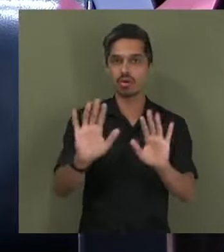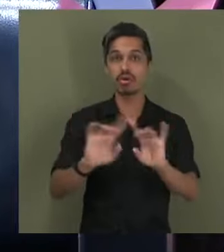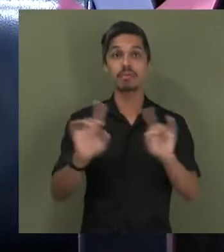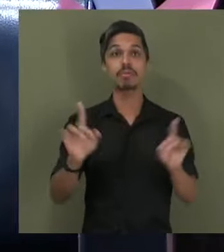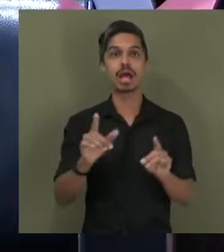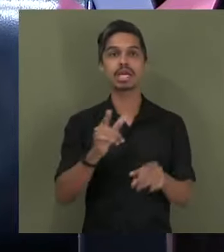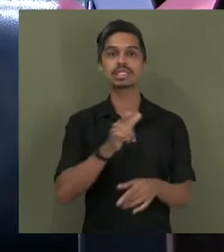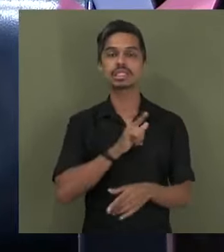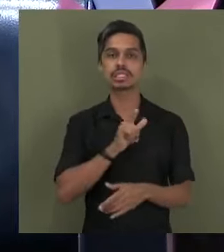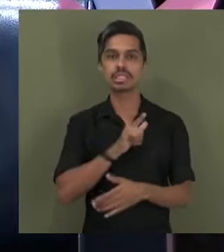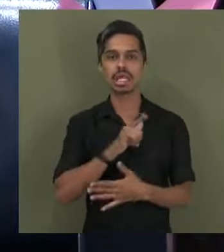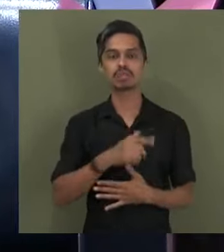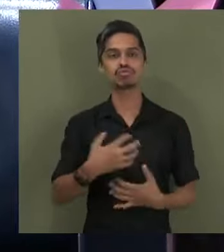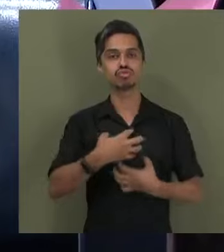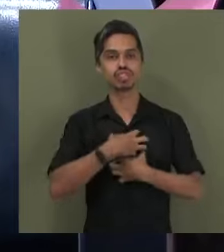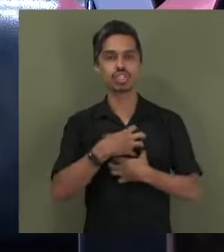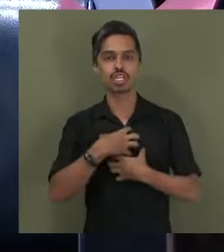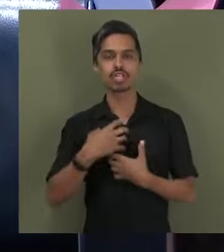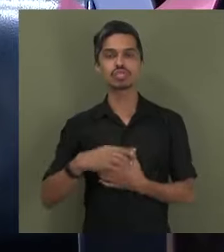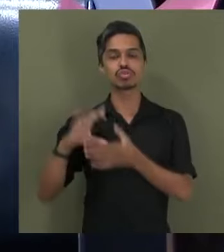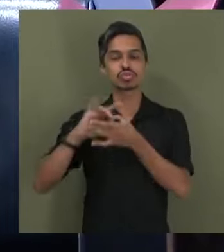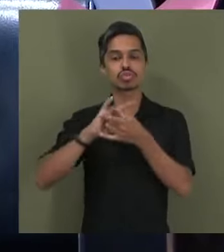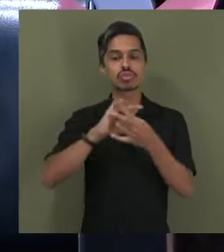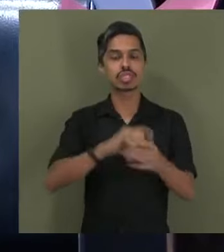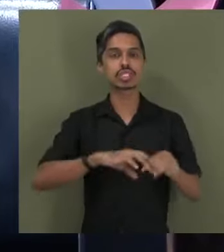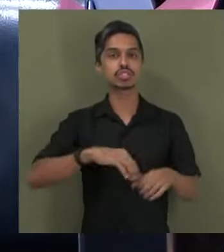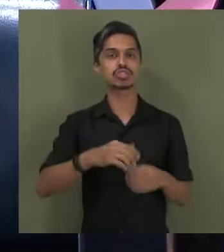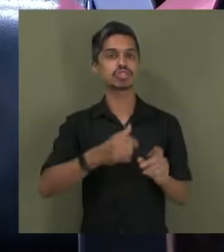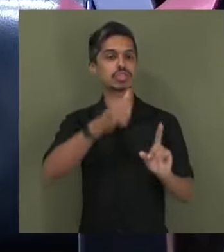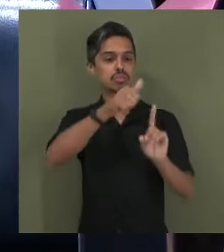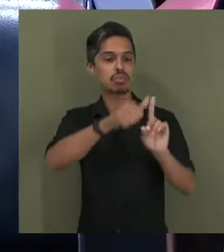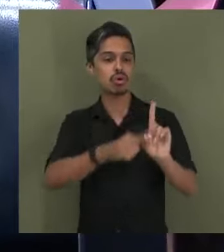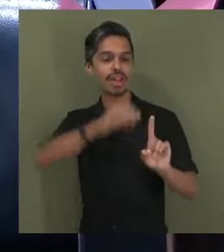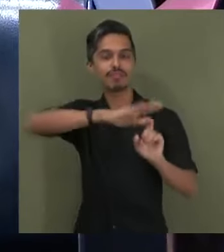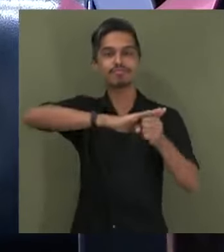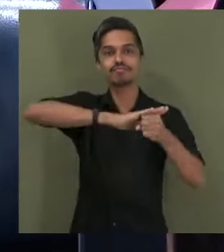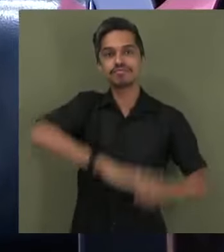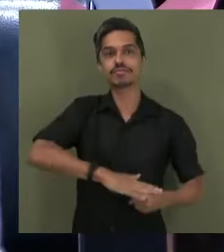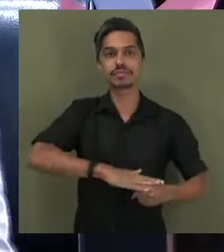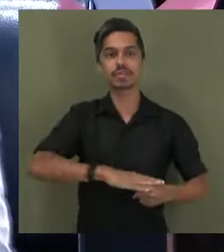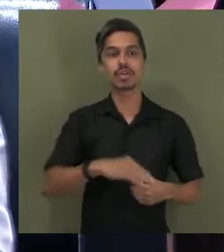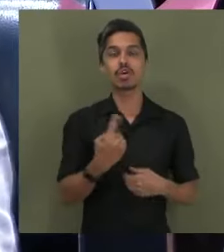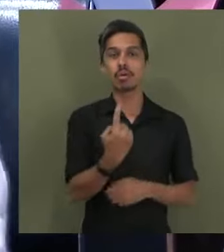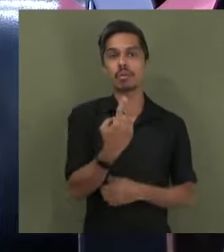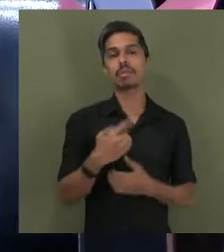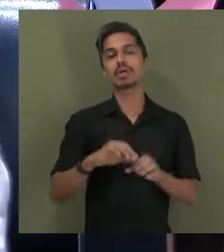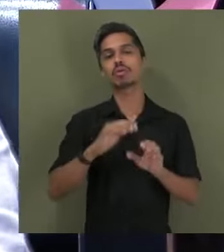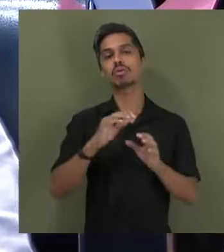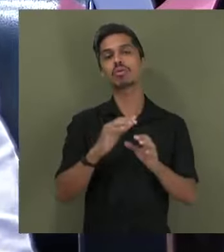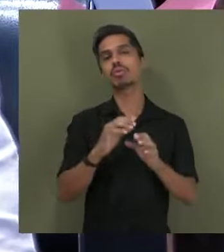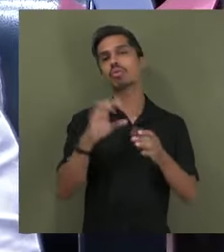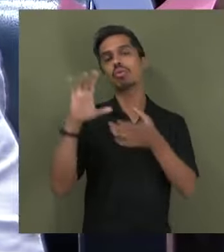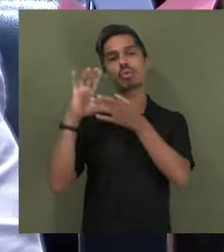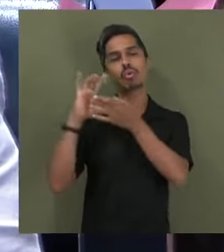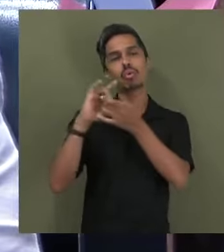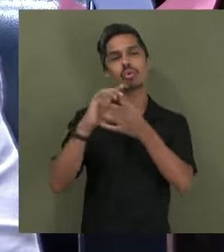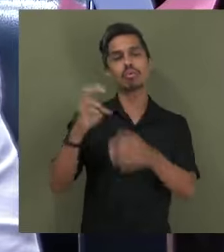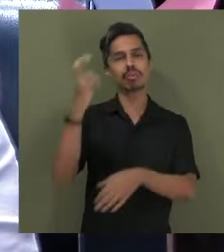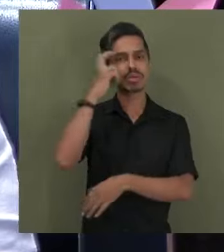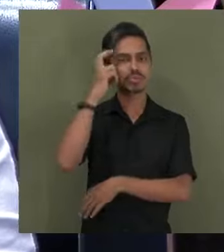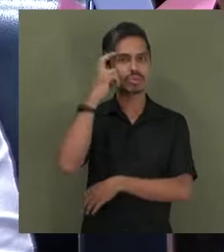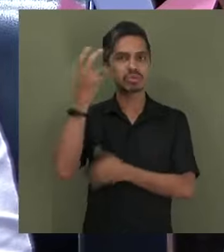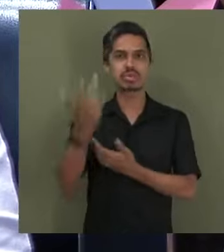de inferiorização das mulheres, em uma cultura amplamente violenta e